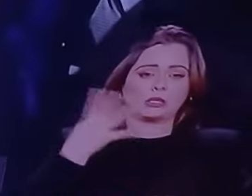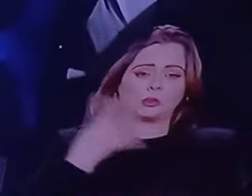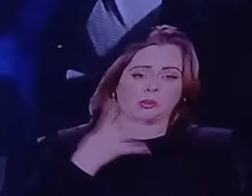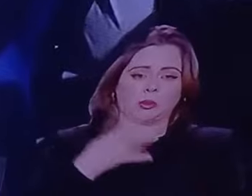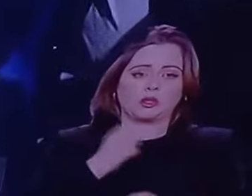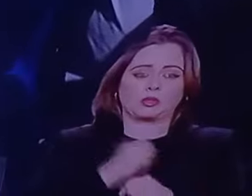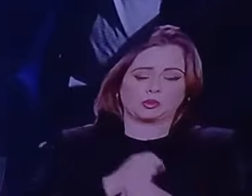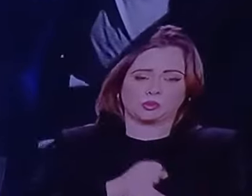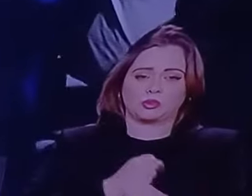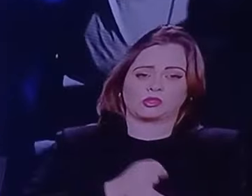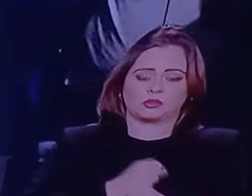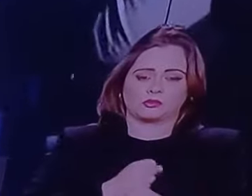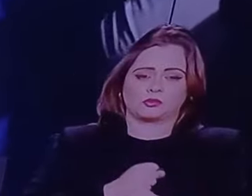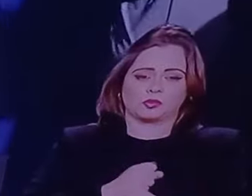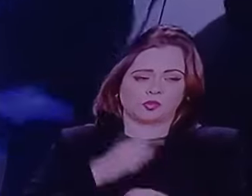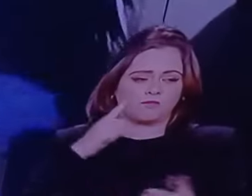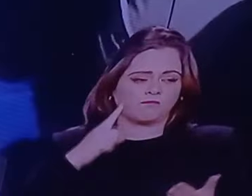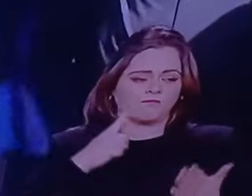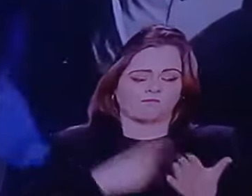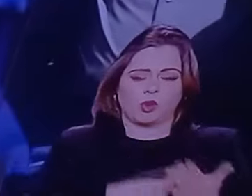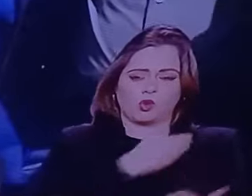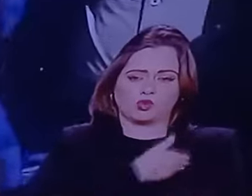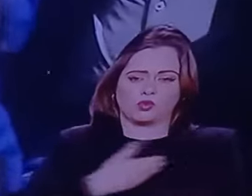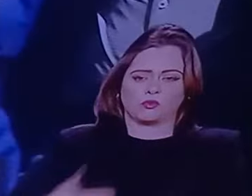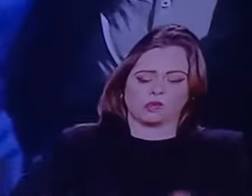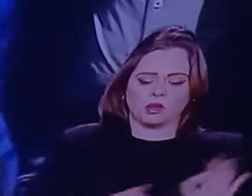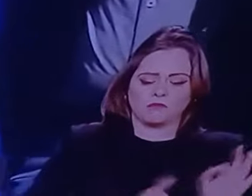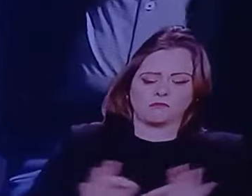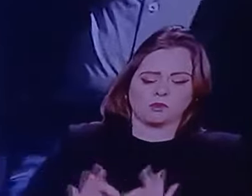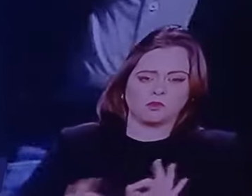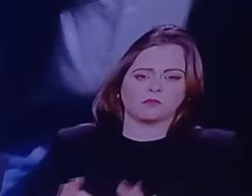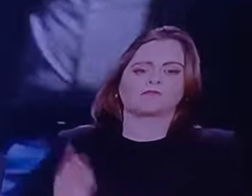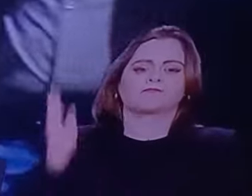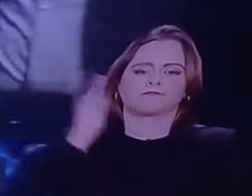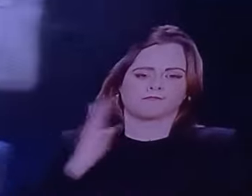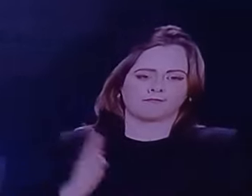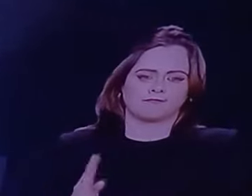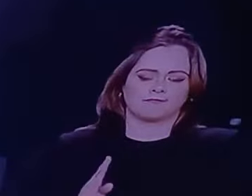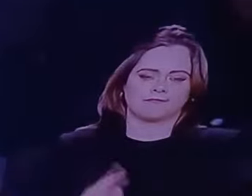de mandato para a gente consertar esse país.